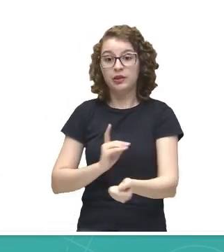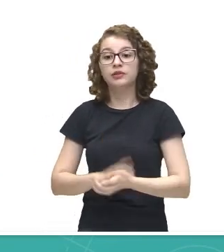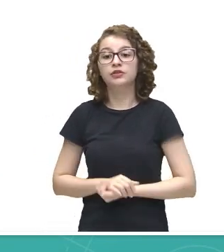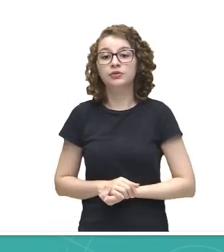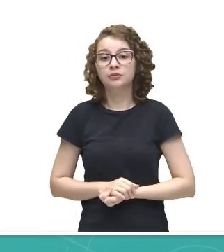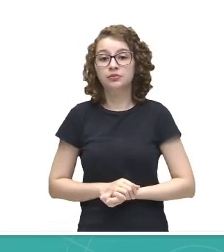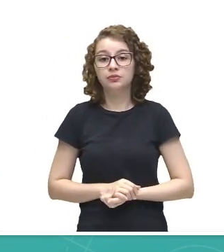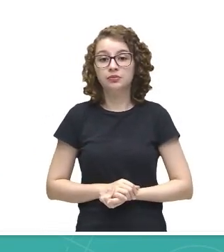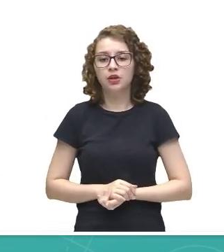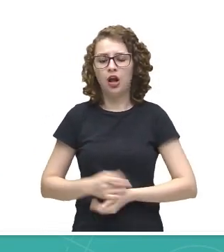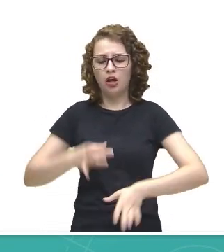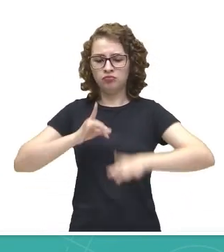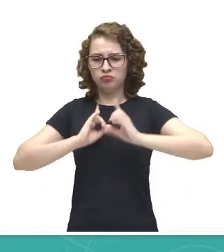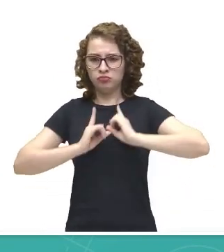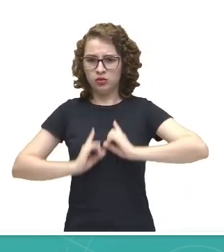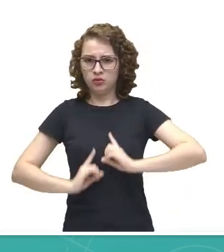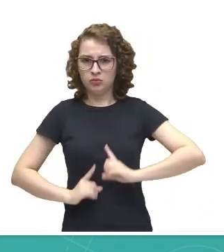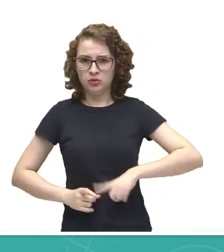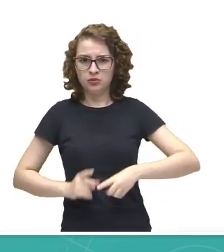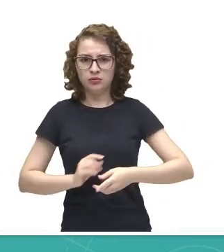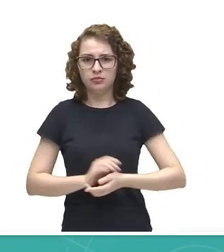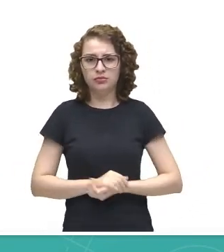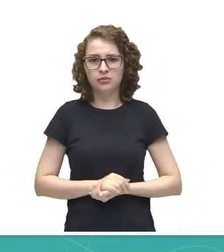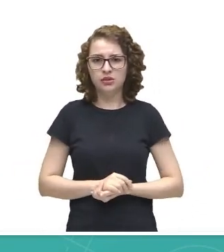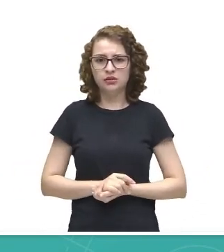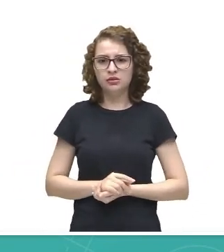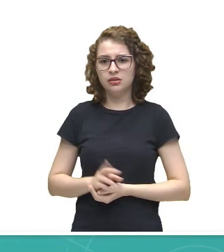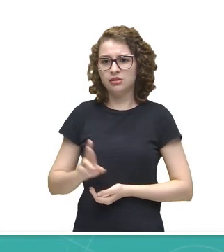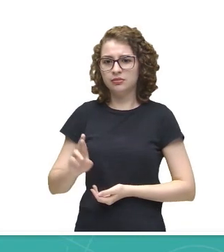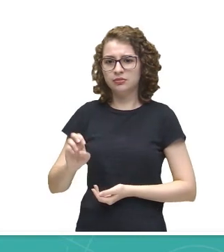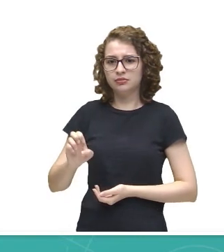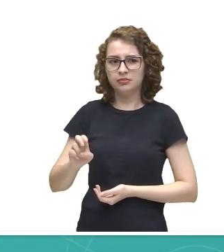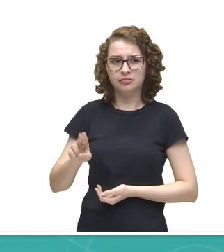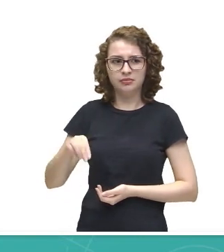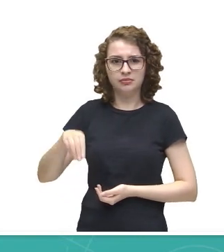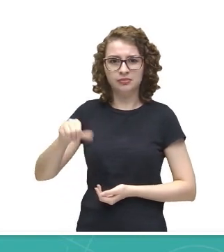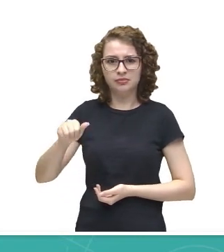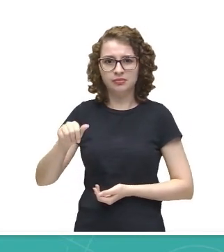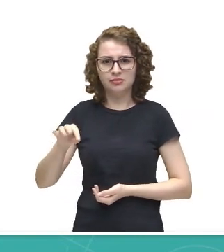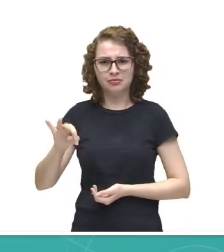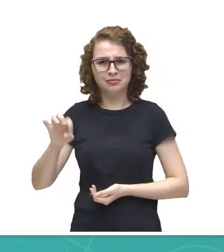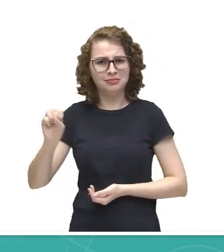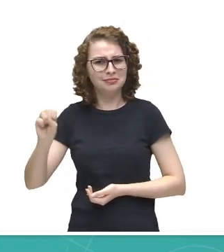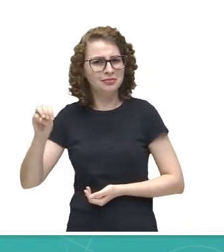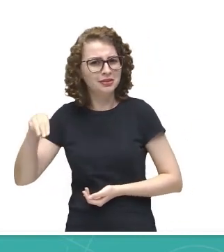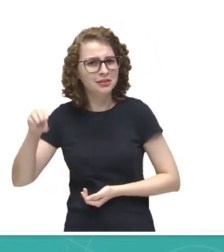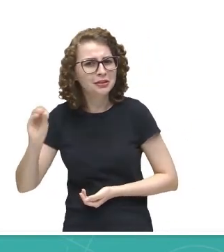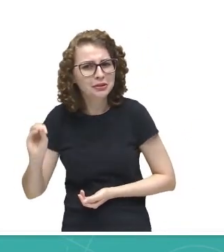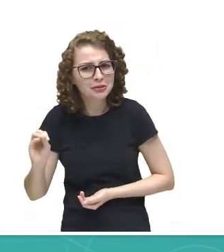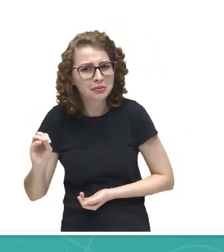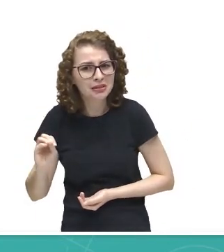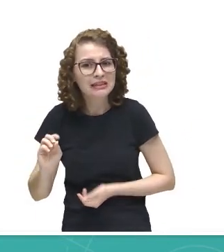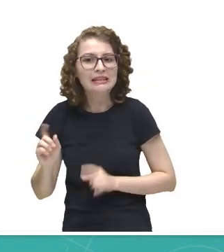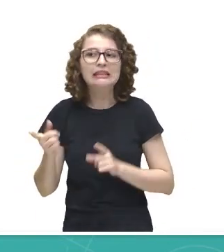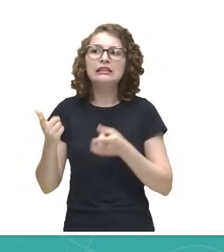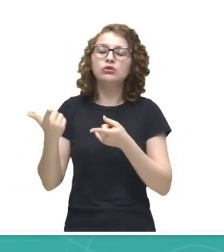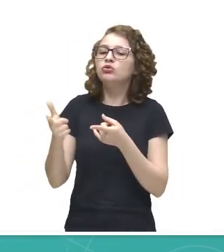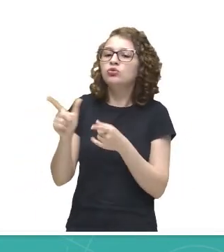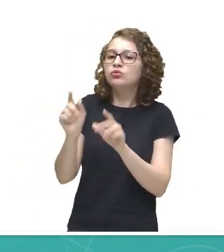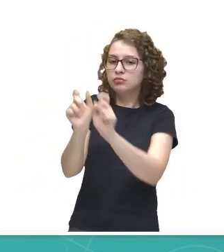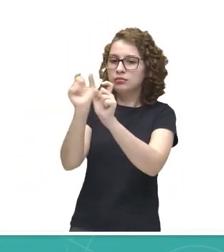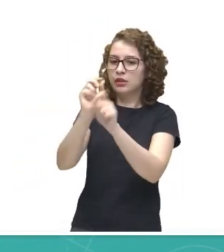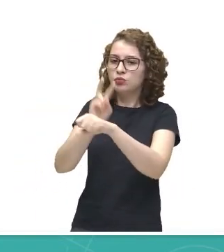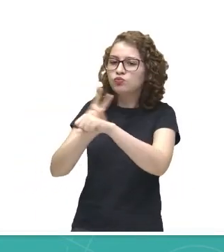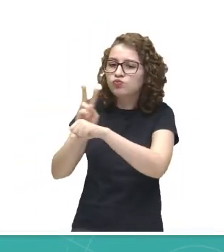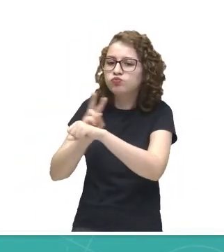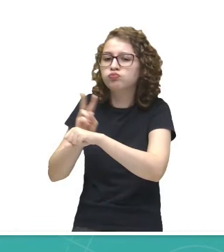colocou depressão, reumatismo. Olha, reumatismo não tem aí no caça-palavras, mas também é uma doença que